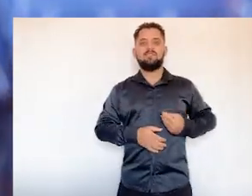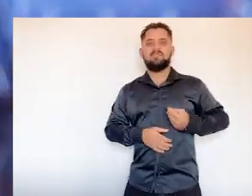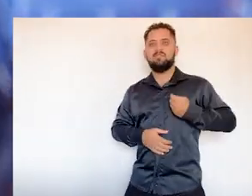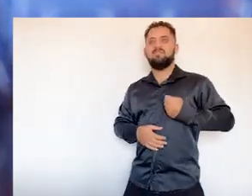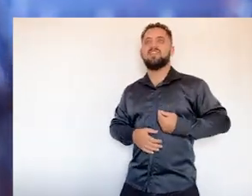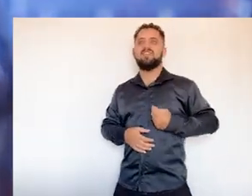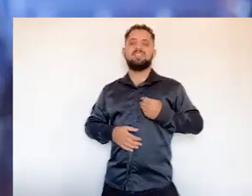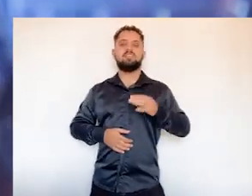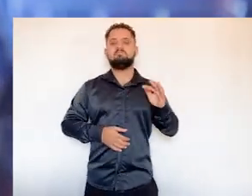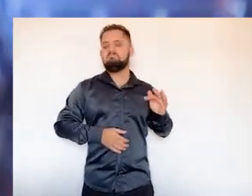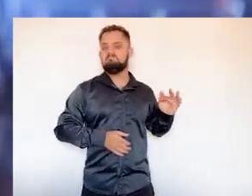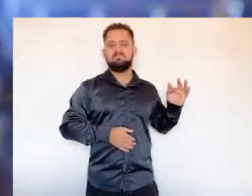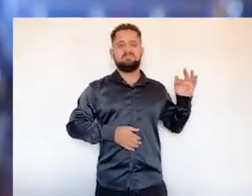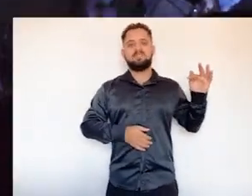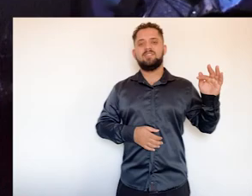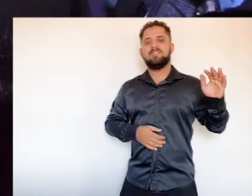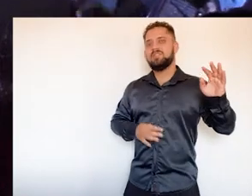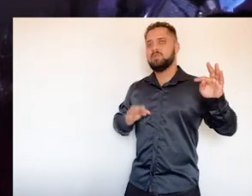terminar?